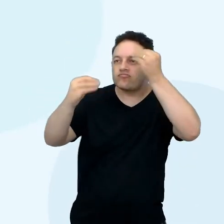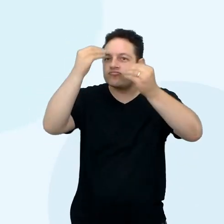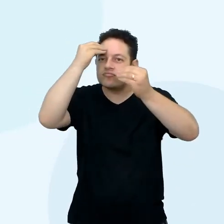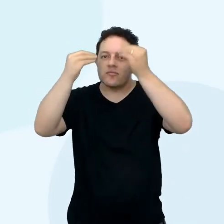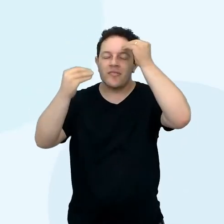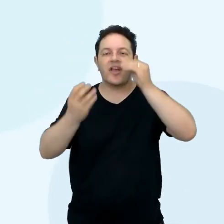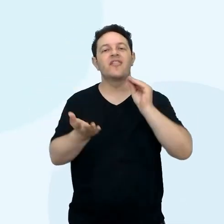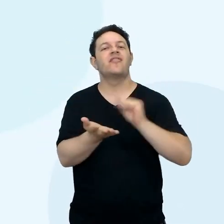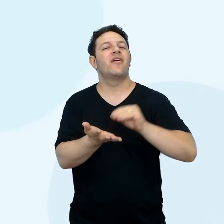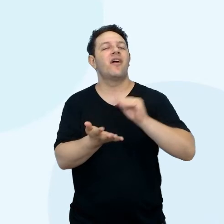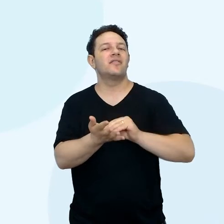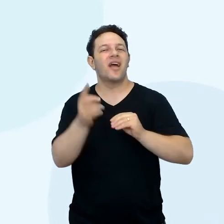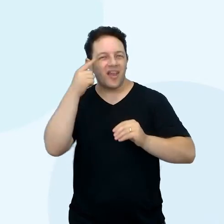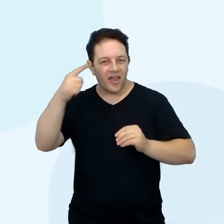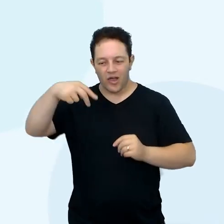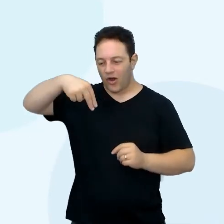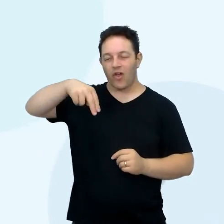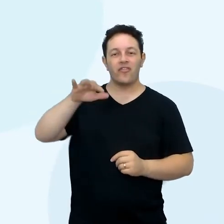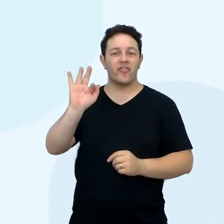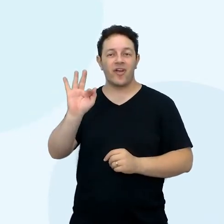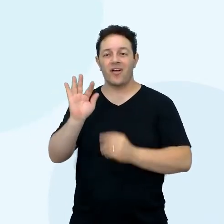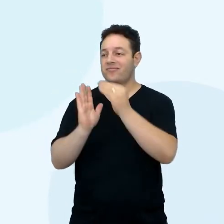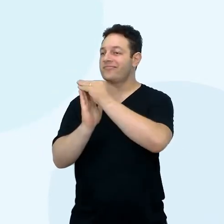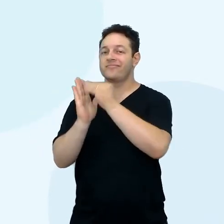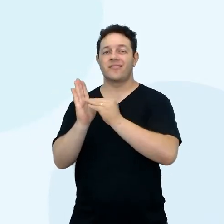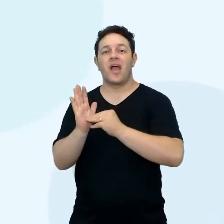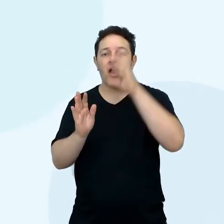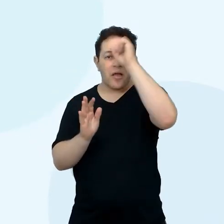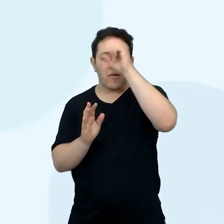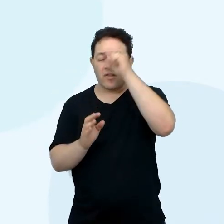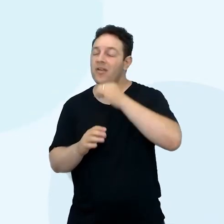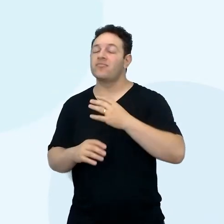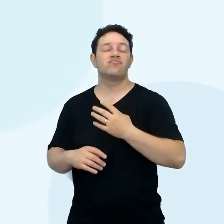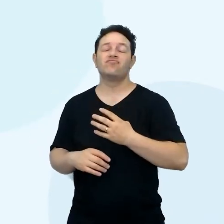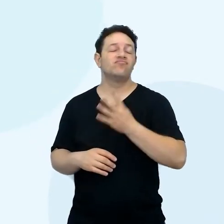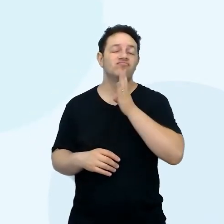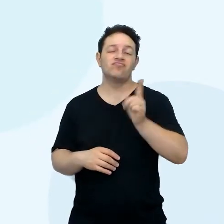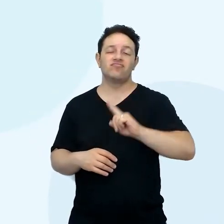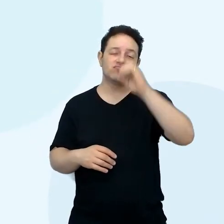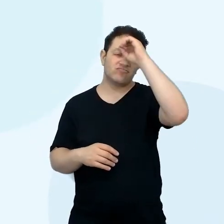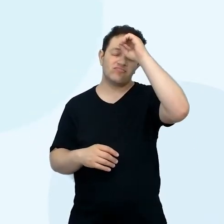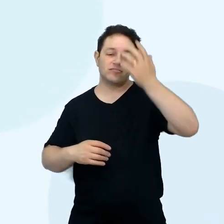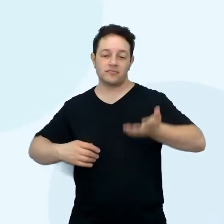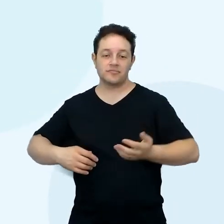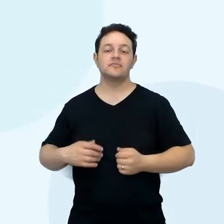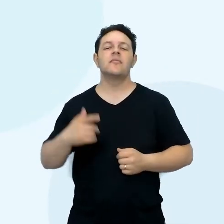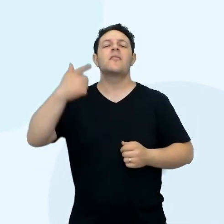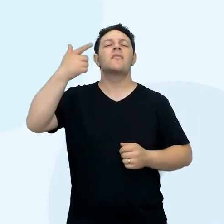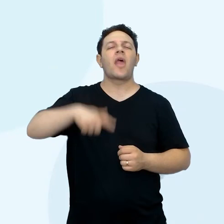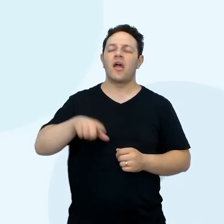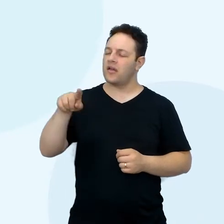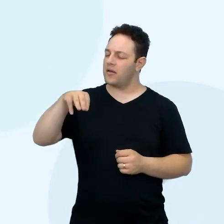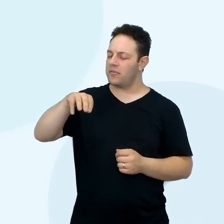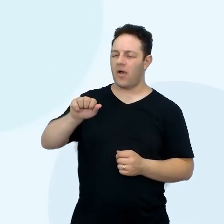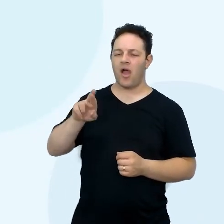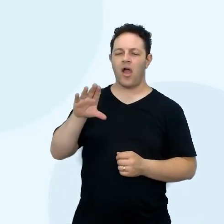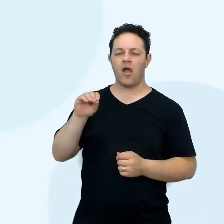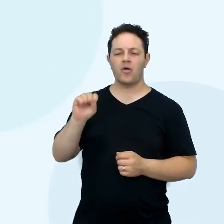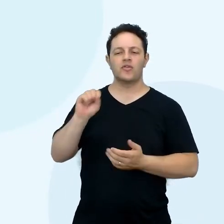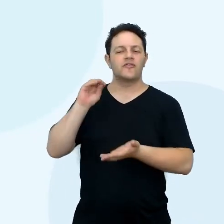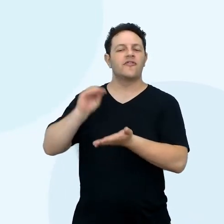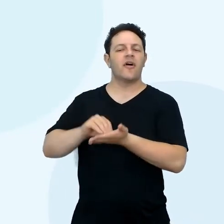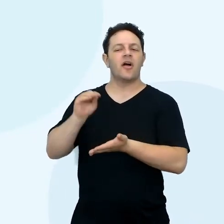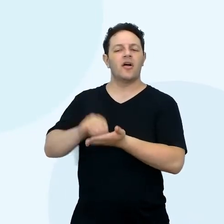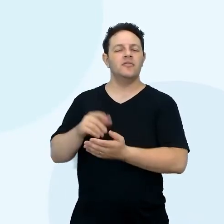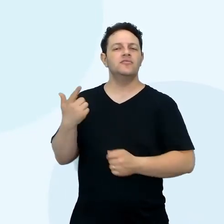preencher notas fiscais, tá certo? Então ele se perdeu bastante aí na ideia, tá bom? Deixa eu ver o que mais que o Marcos